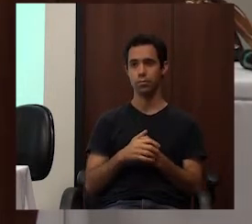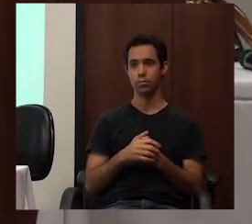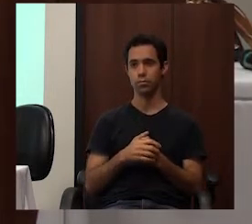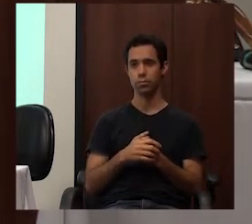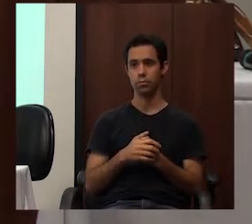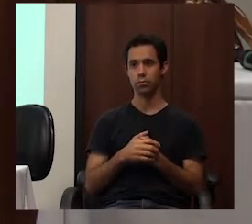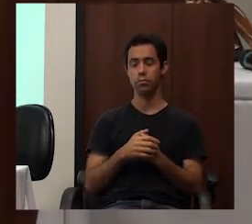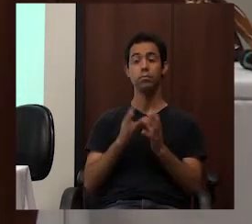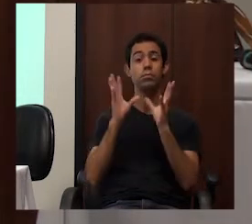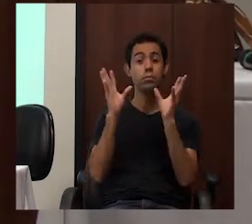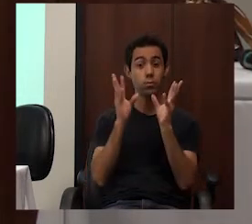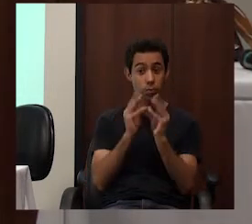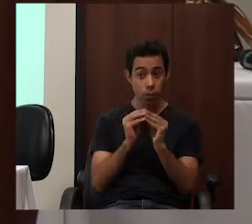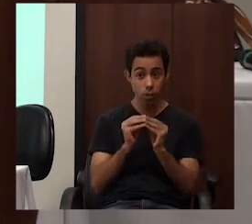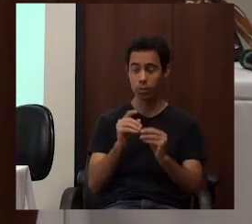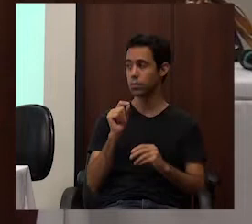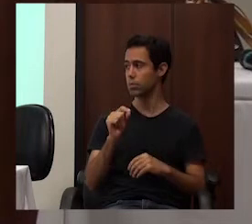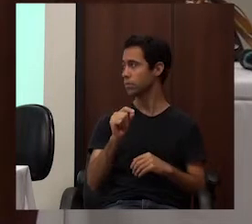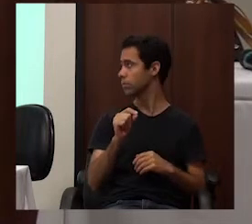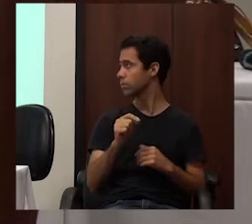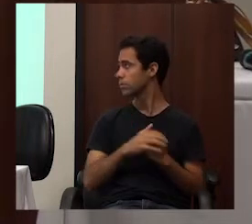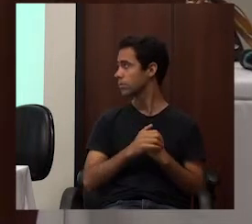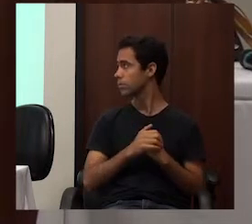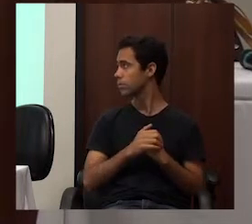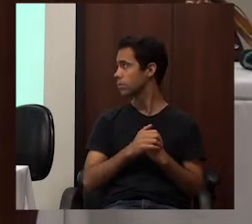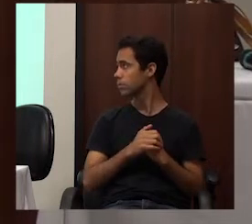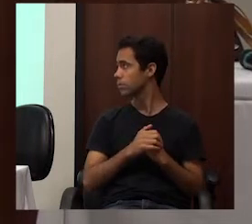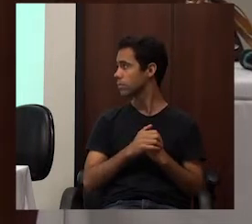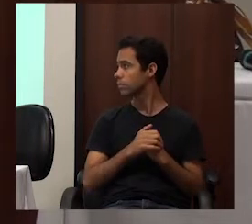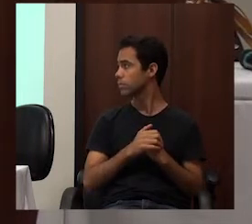a conclusão que eu tenho da minha experiência prática e